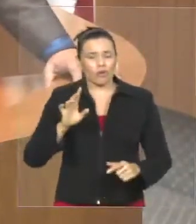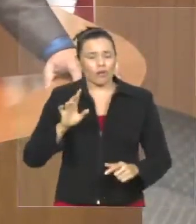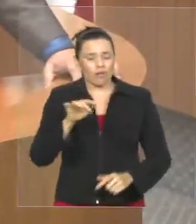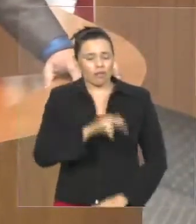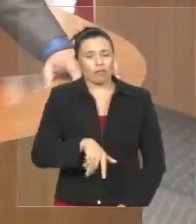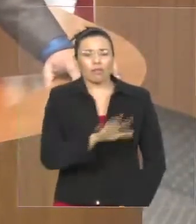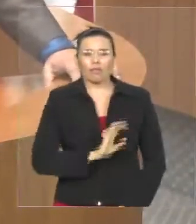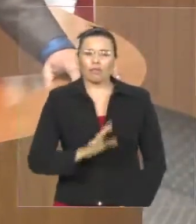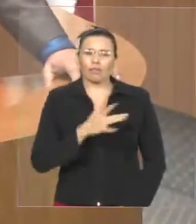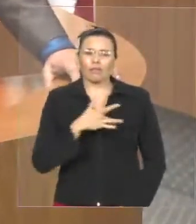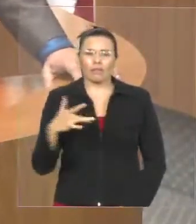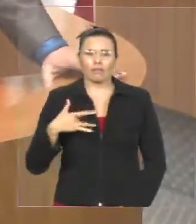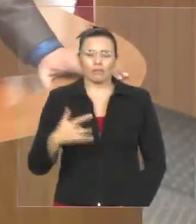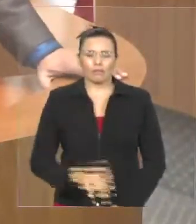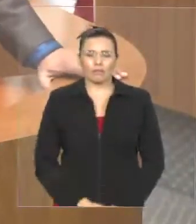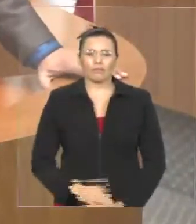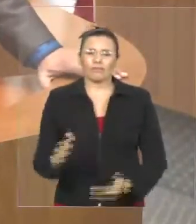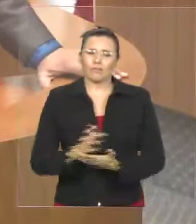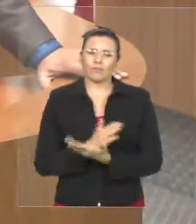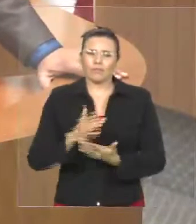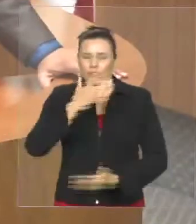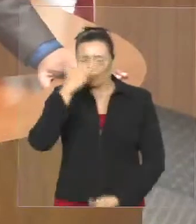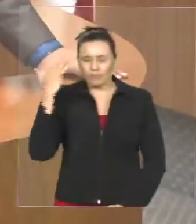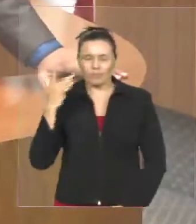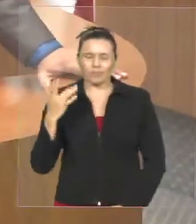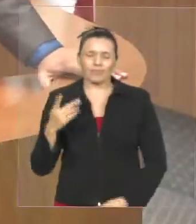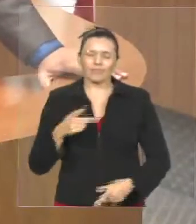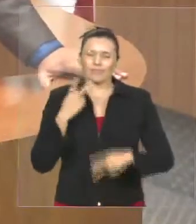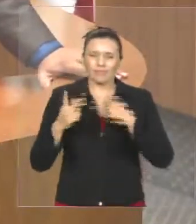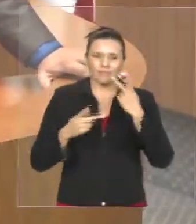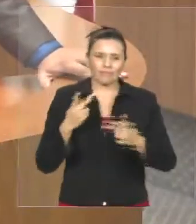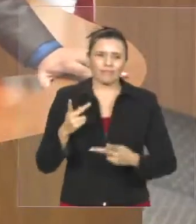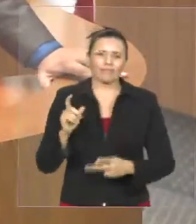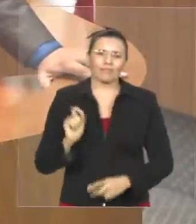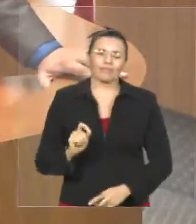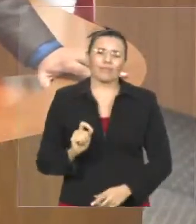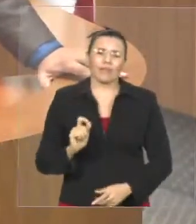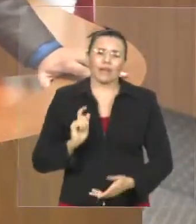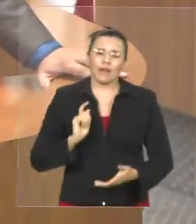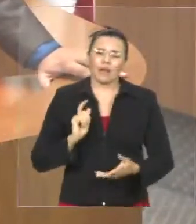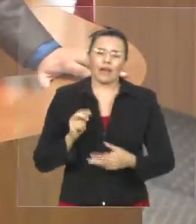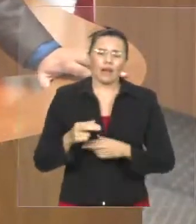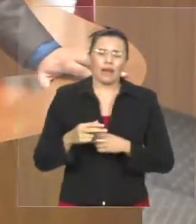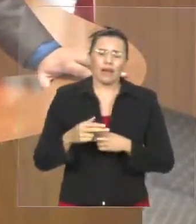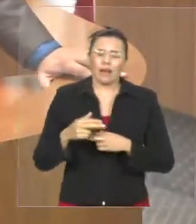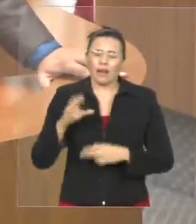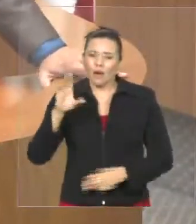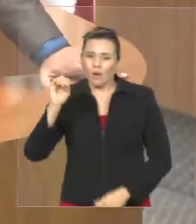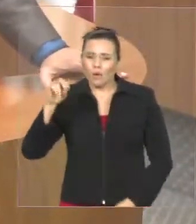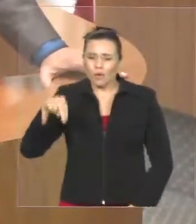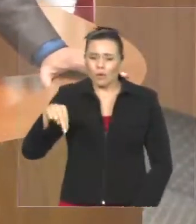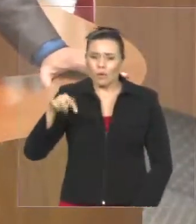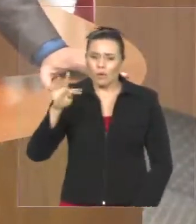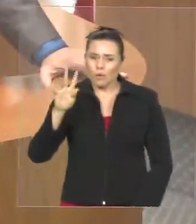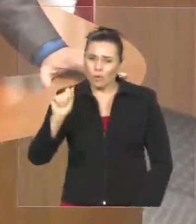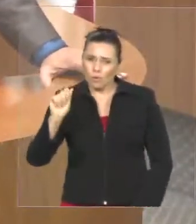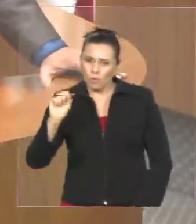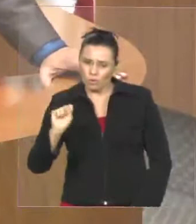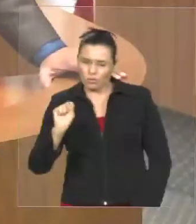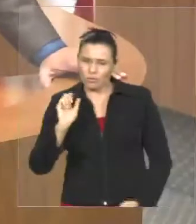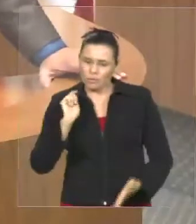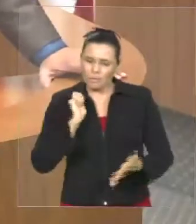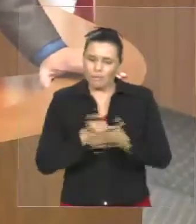Muitos dizem que o Maranhão foi deixado como saneado. Não foi. Não foi. Colocam